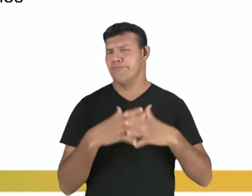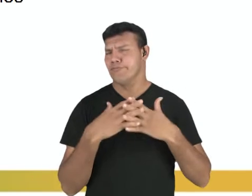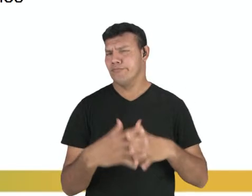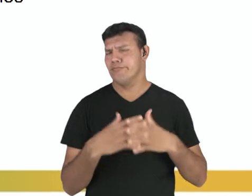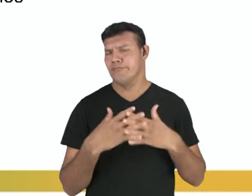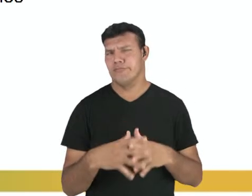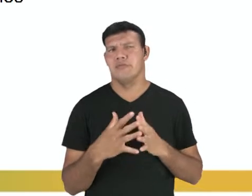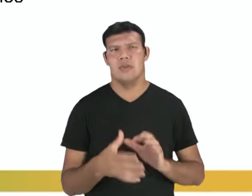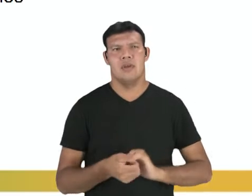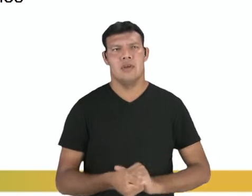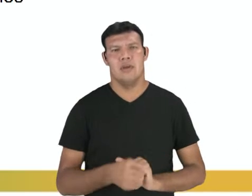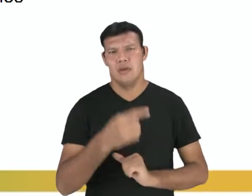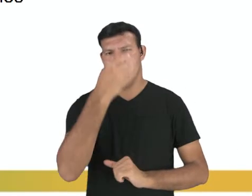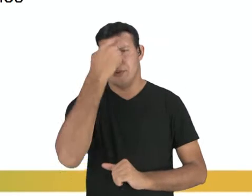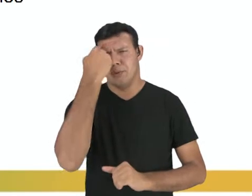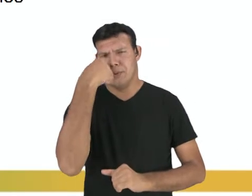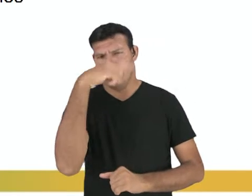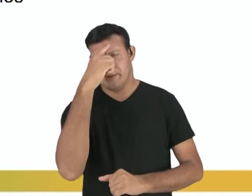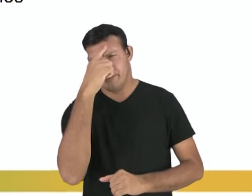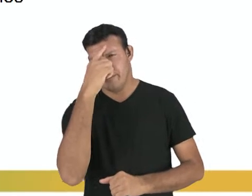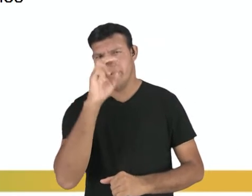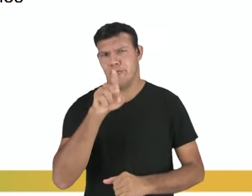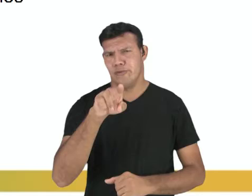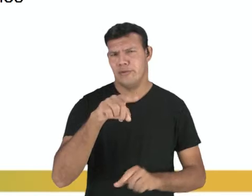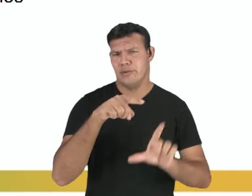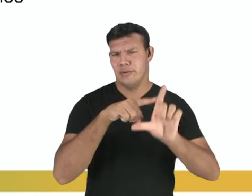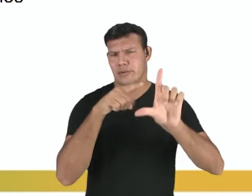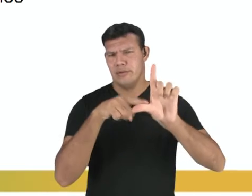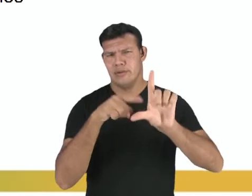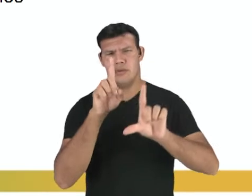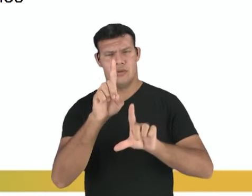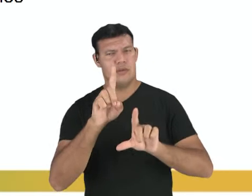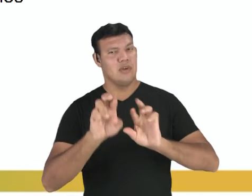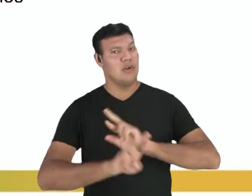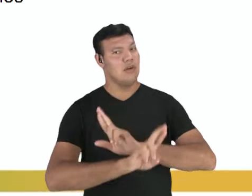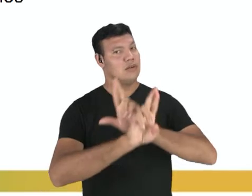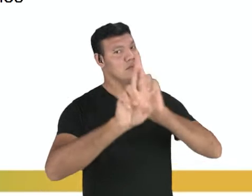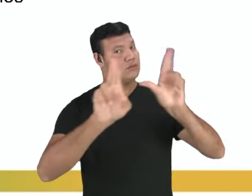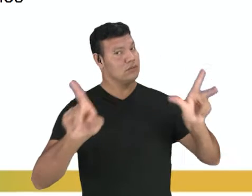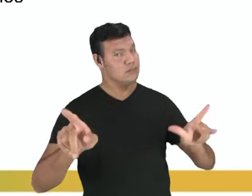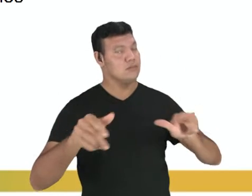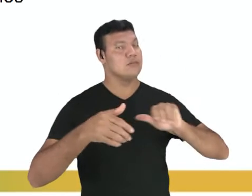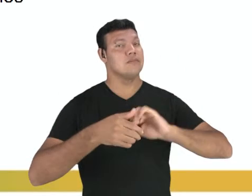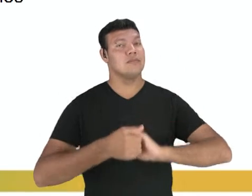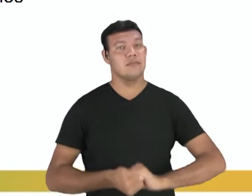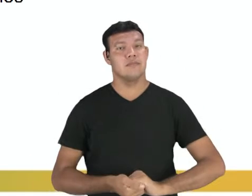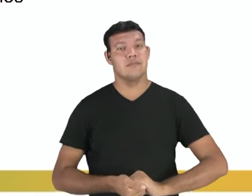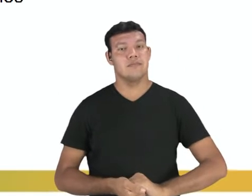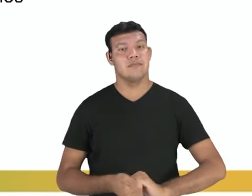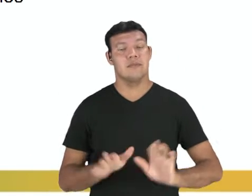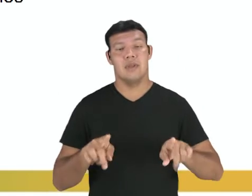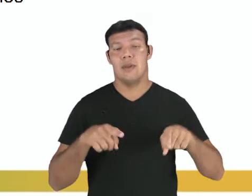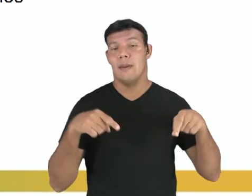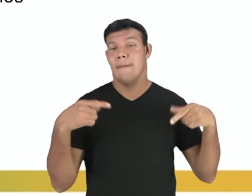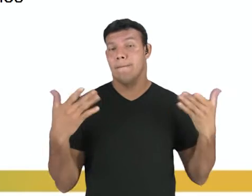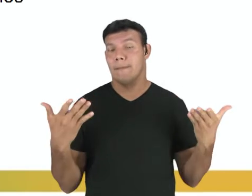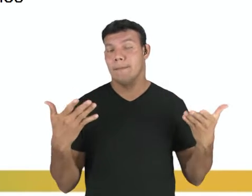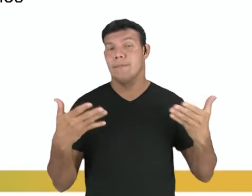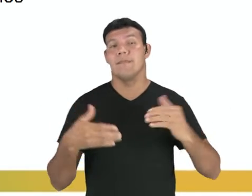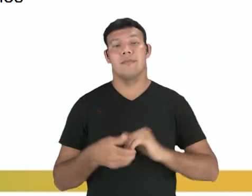pessoal dizer assim ó uma hora Vale 1 grau com duas coisas distintas tá mais